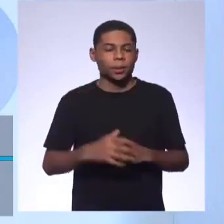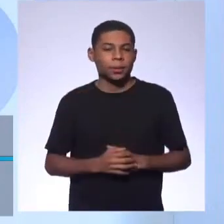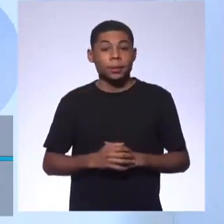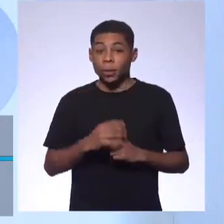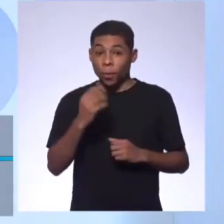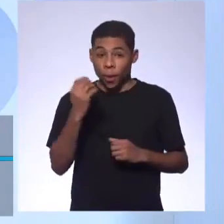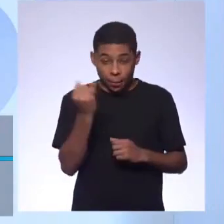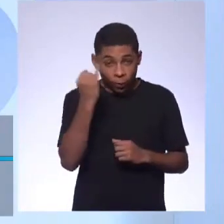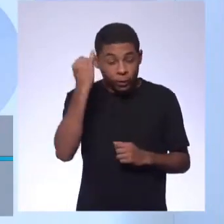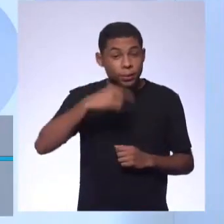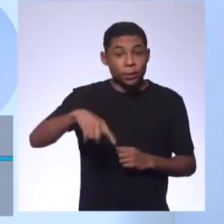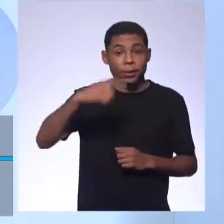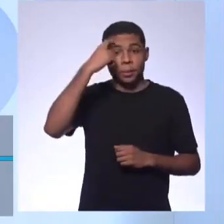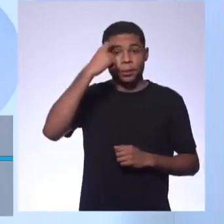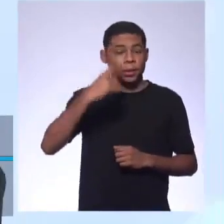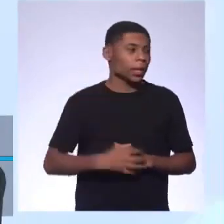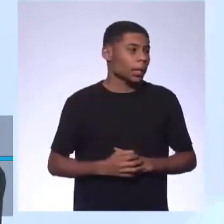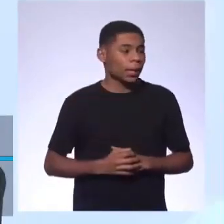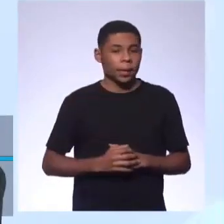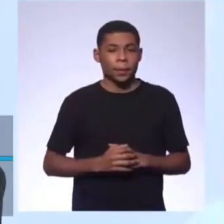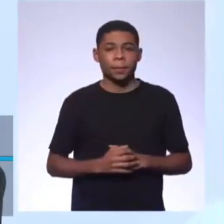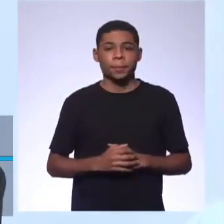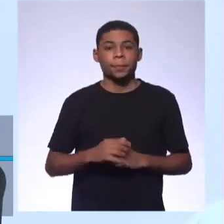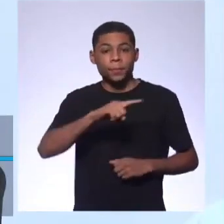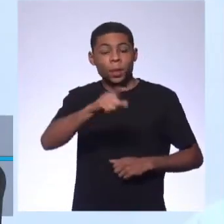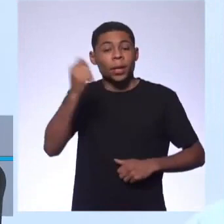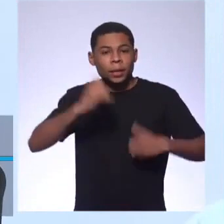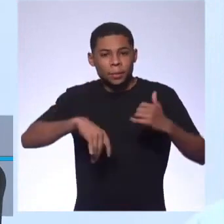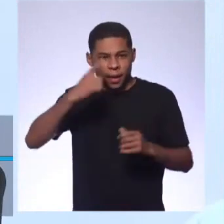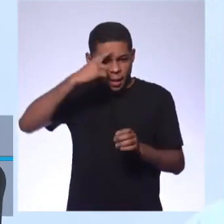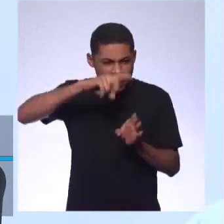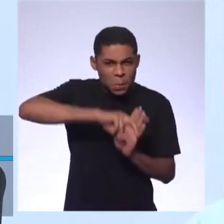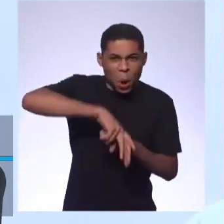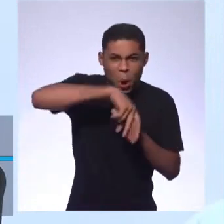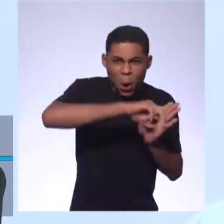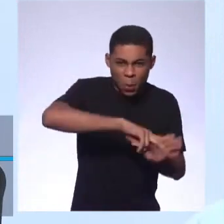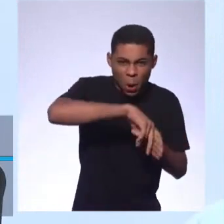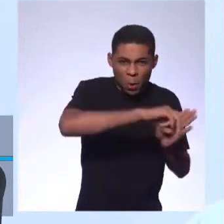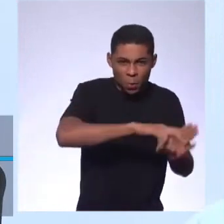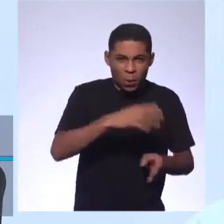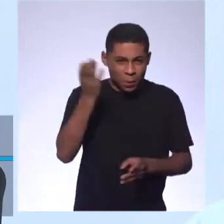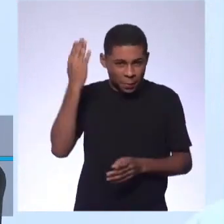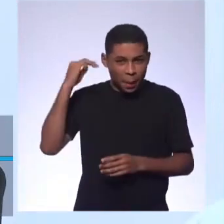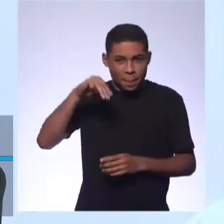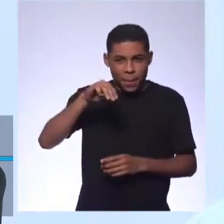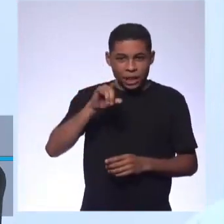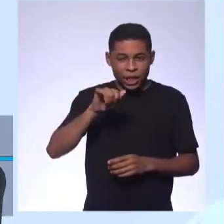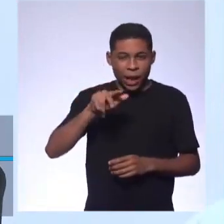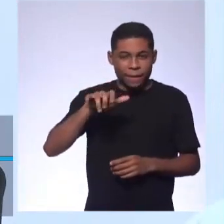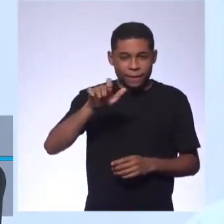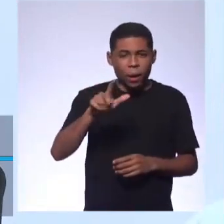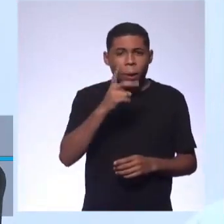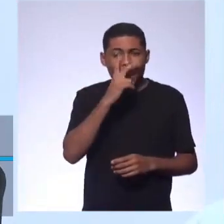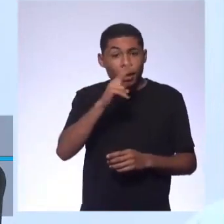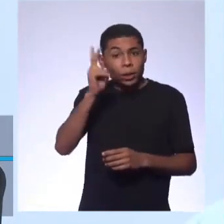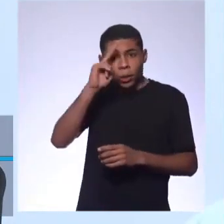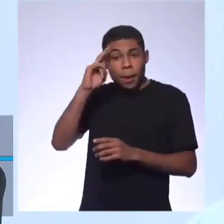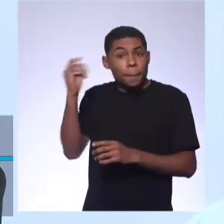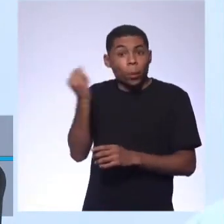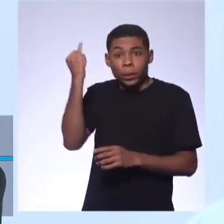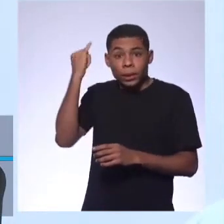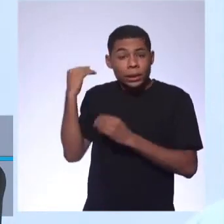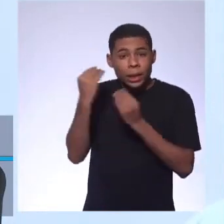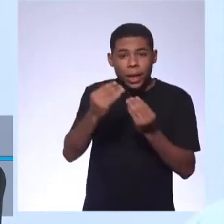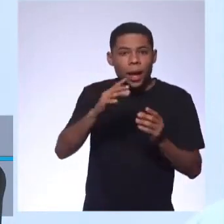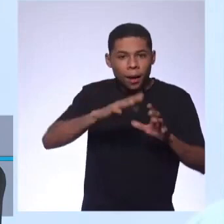muito importante. E eu falei do cavaleiro medieval lá e da guerra, da importância que tem para a história e para a humanidade, e a gente tem